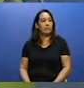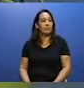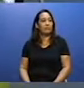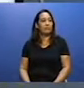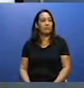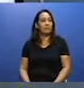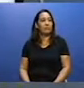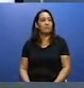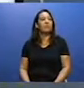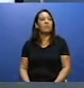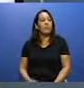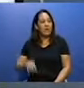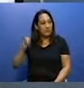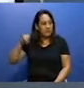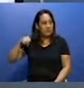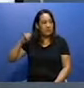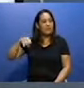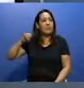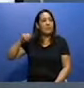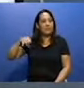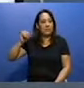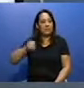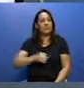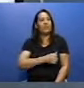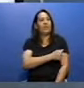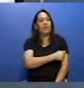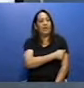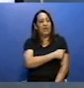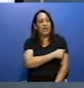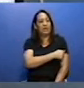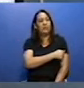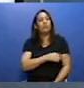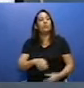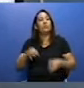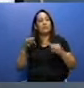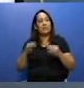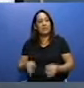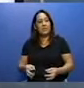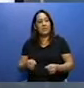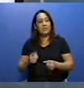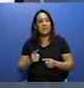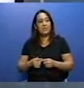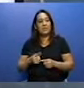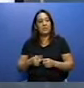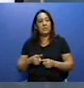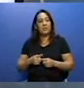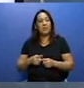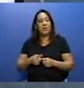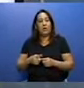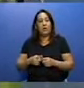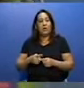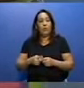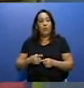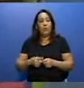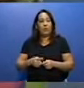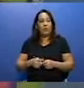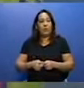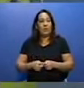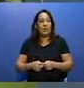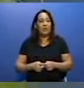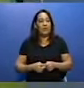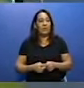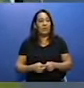gente concorda? Sim, Ana Clara está correta. Aí coloca uma vírgula. Por